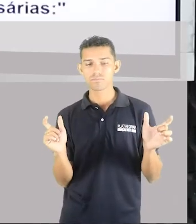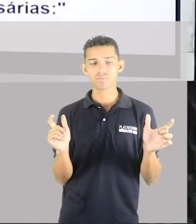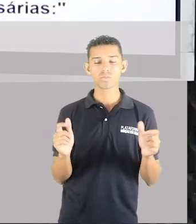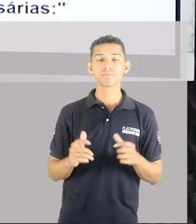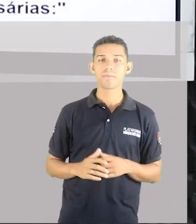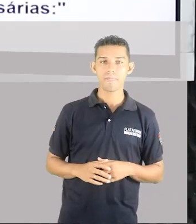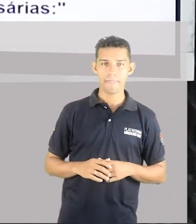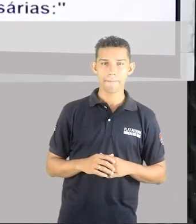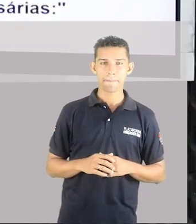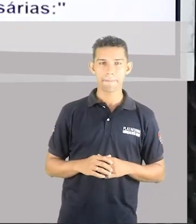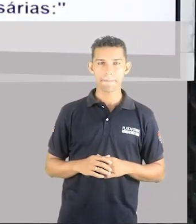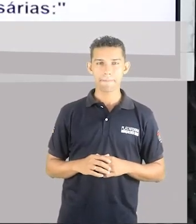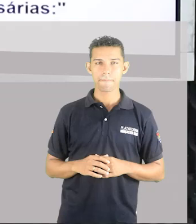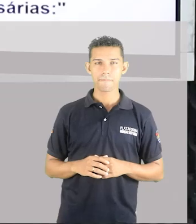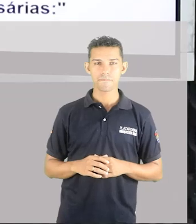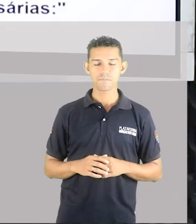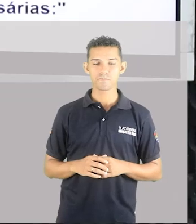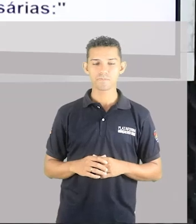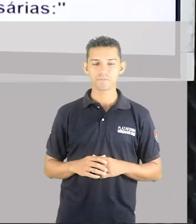substância.